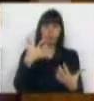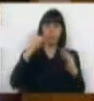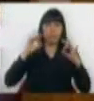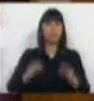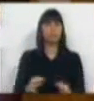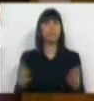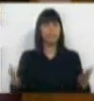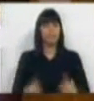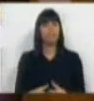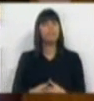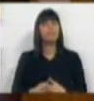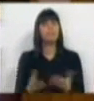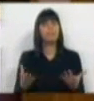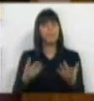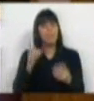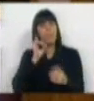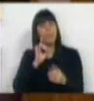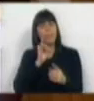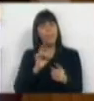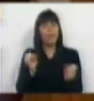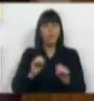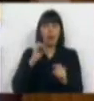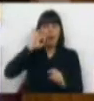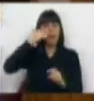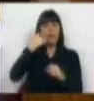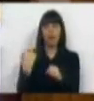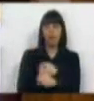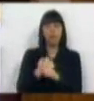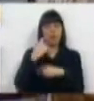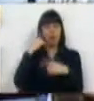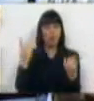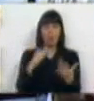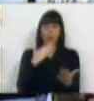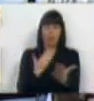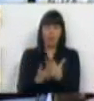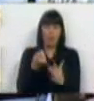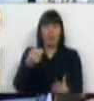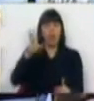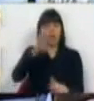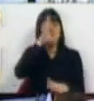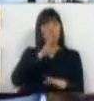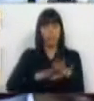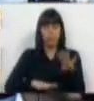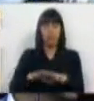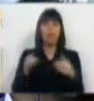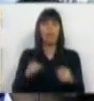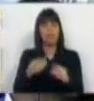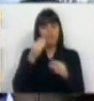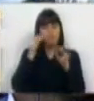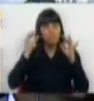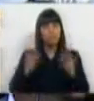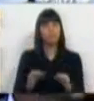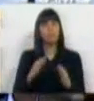ou seja, a desqualificação e o ataque à função pública que foi perpetrado na anterior legislatura era em si